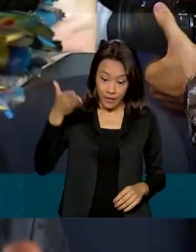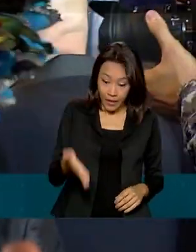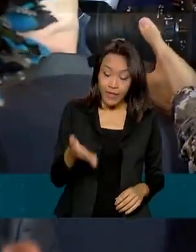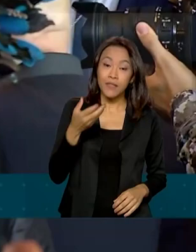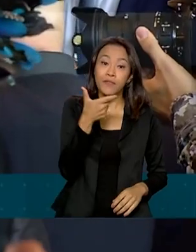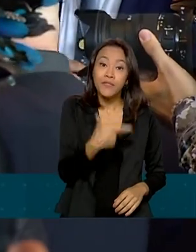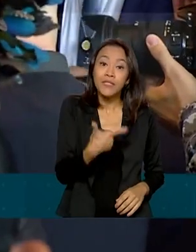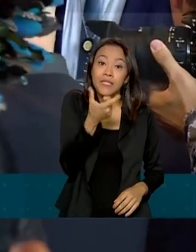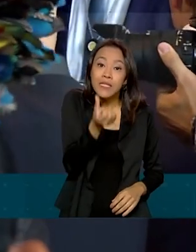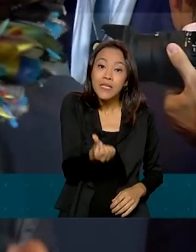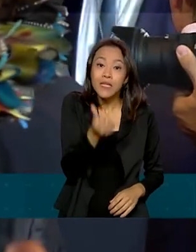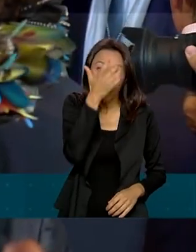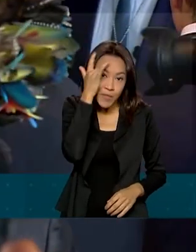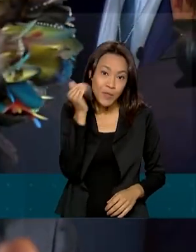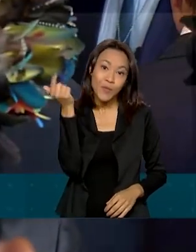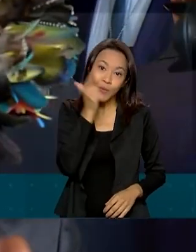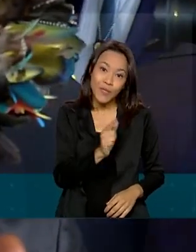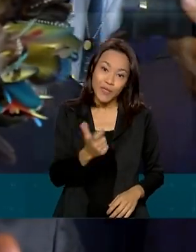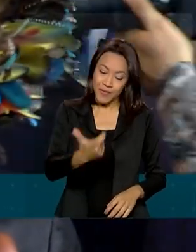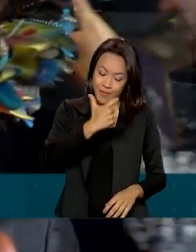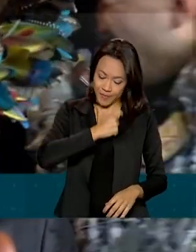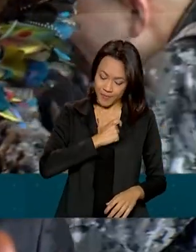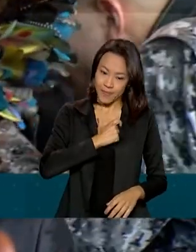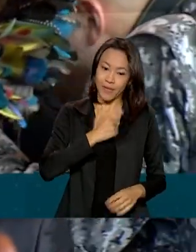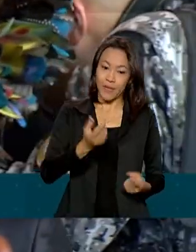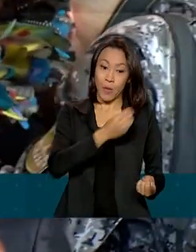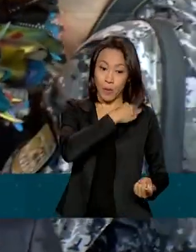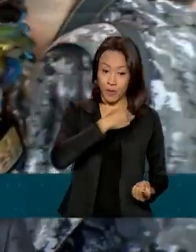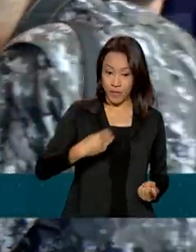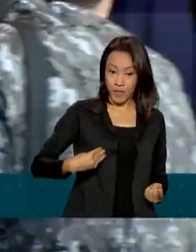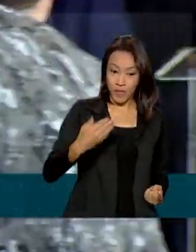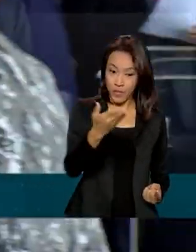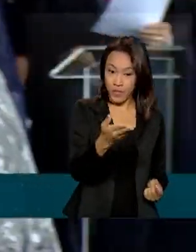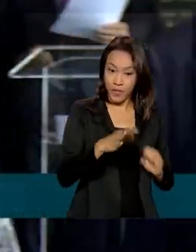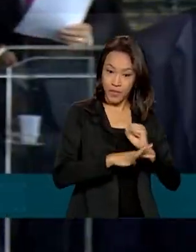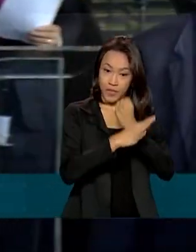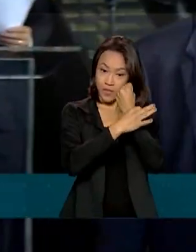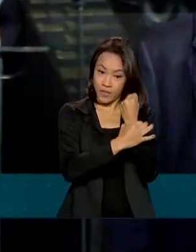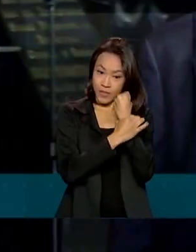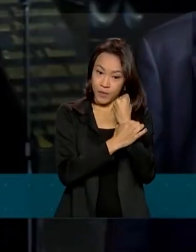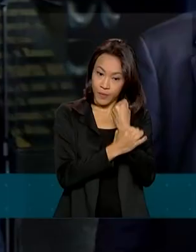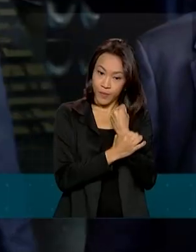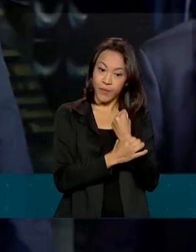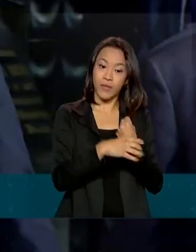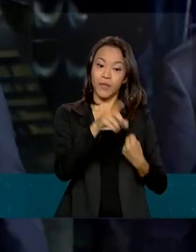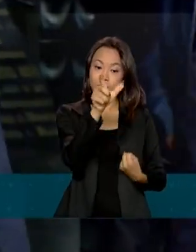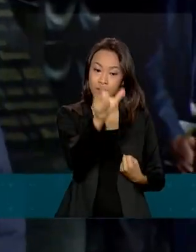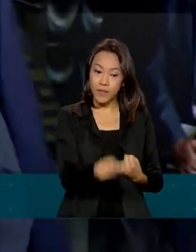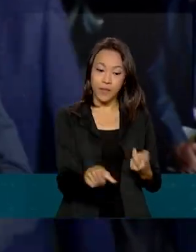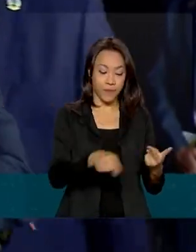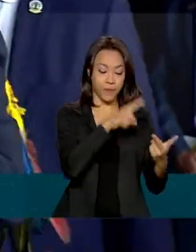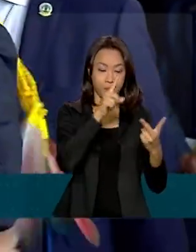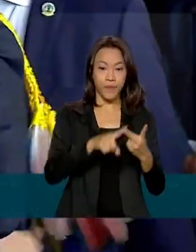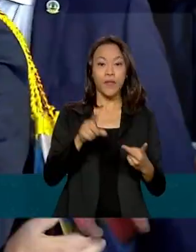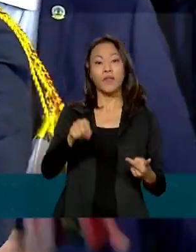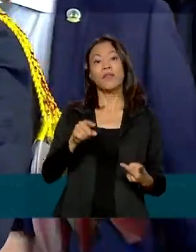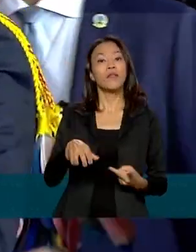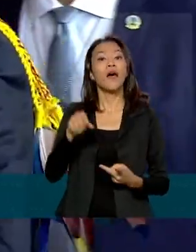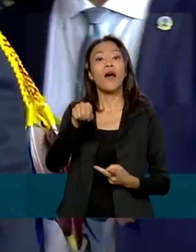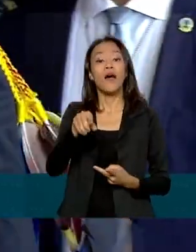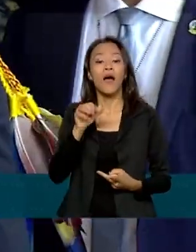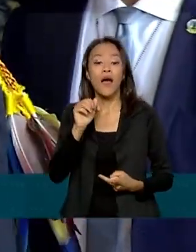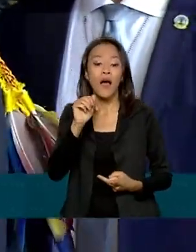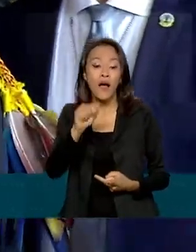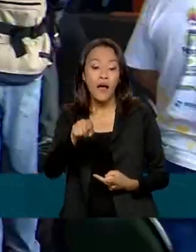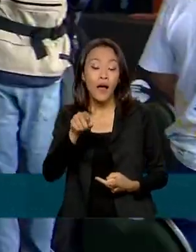foram agraciadas, entre elas os ministros da Segurança Institucional, Augusto Heleno, da Advocacia Geral da